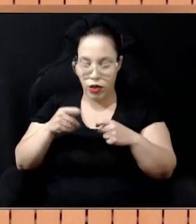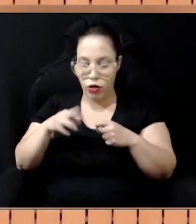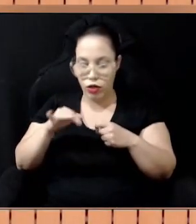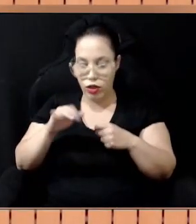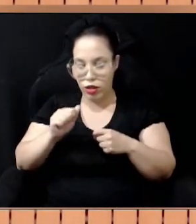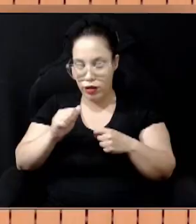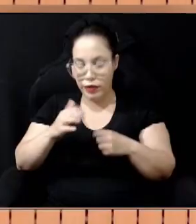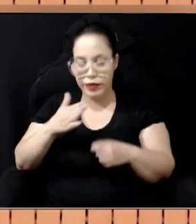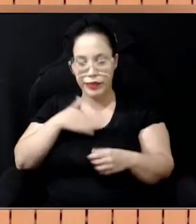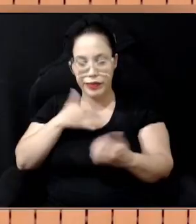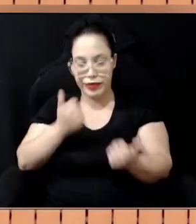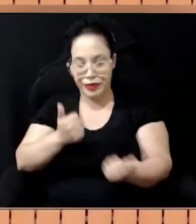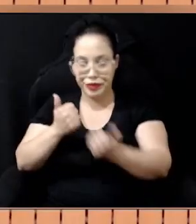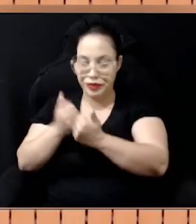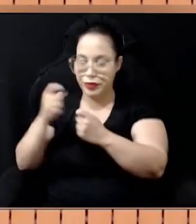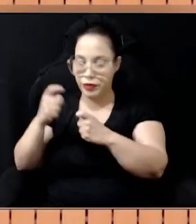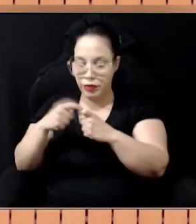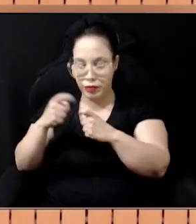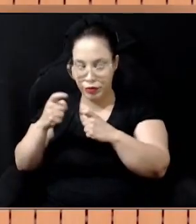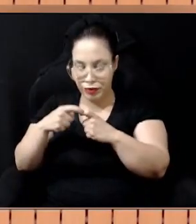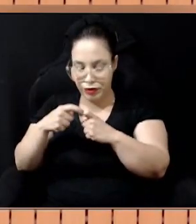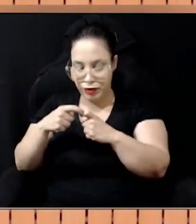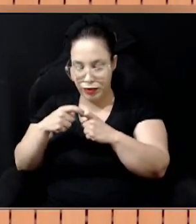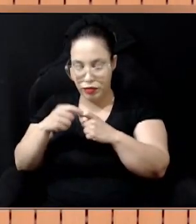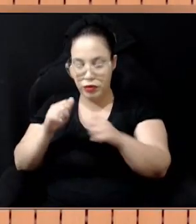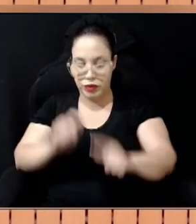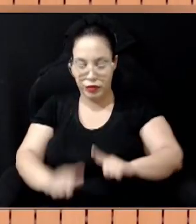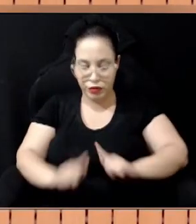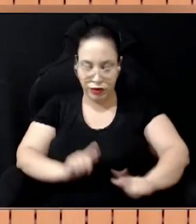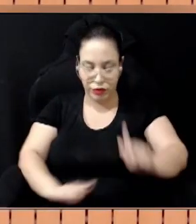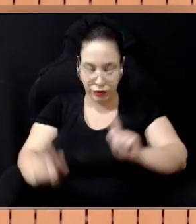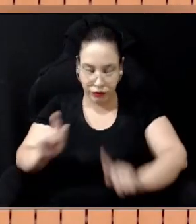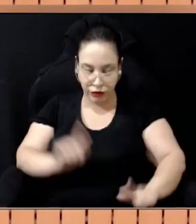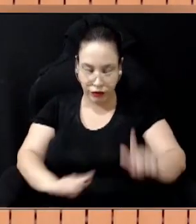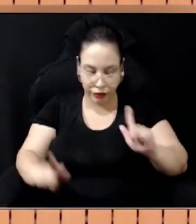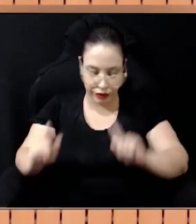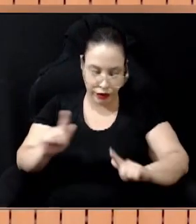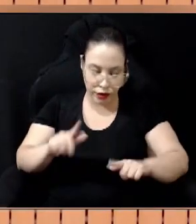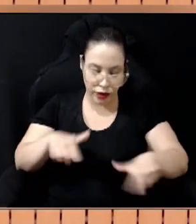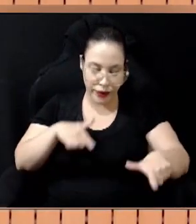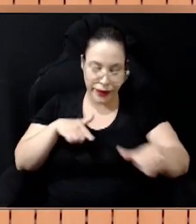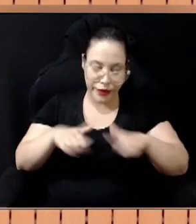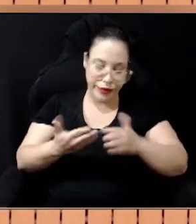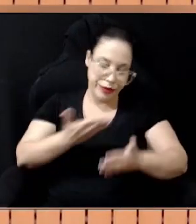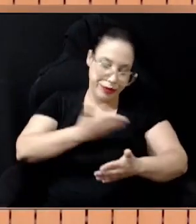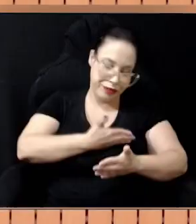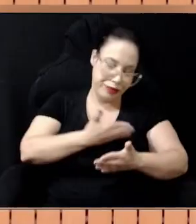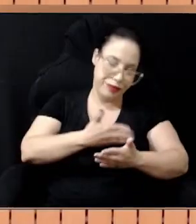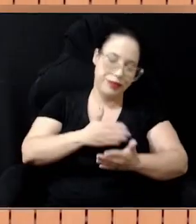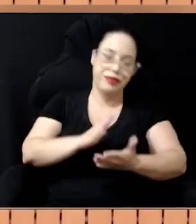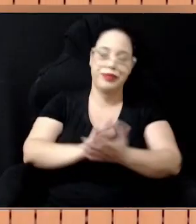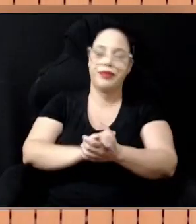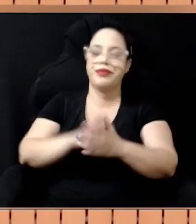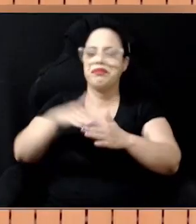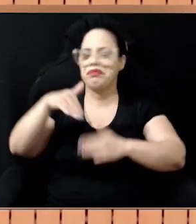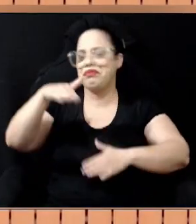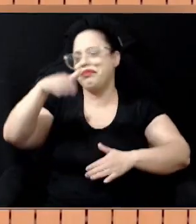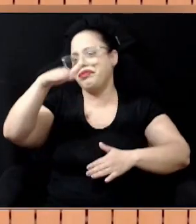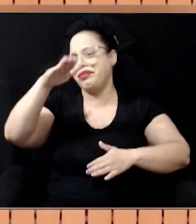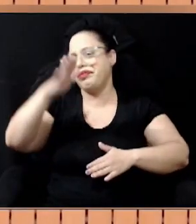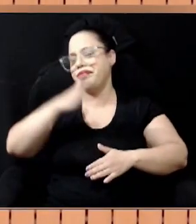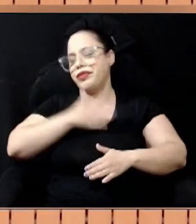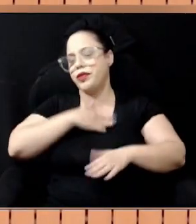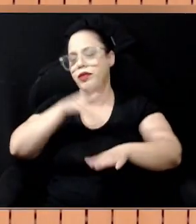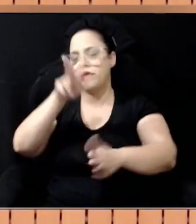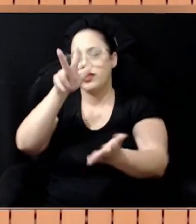hematologistas meus parceiros médicos meus parceiros gestores meus colegas de profissão meus amigos e acima de